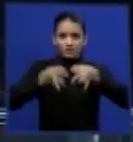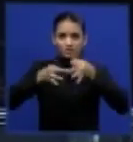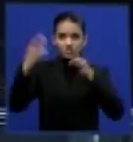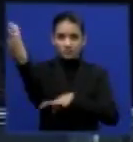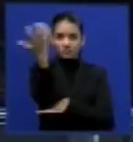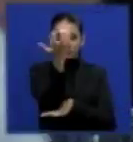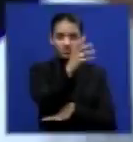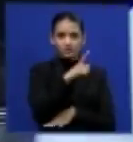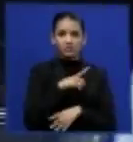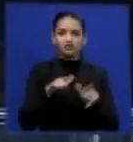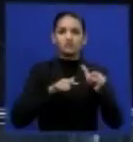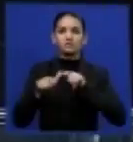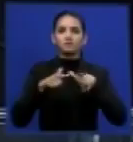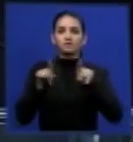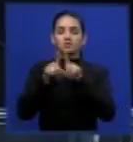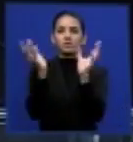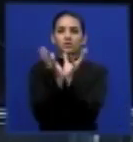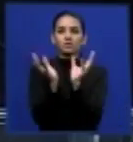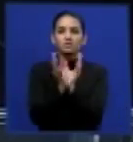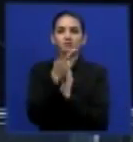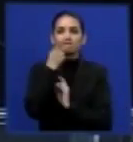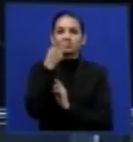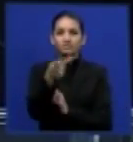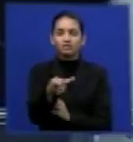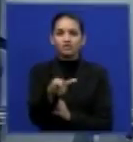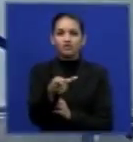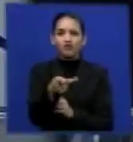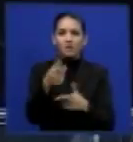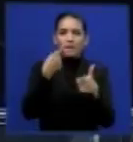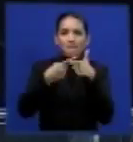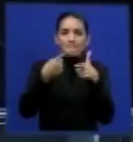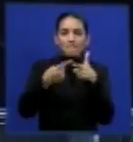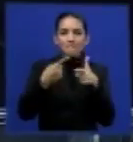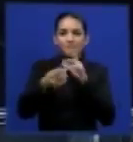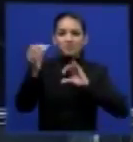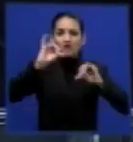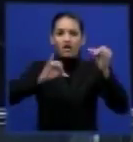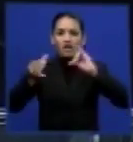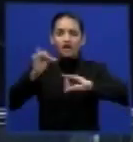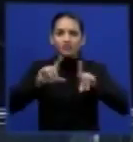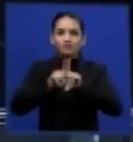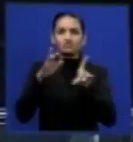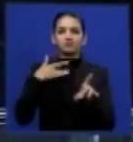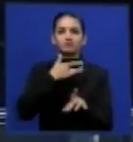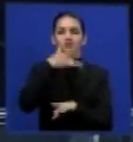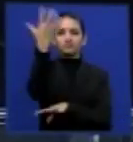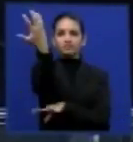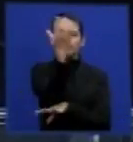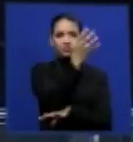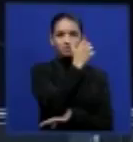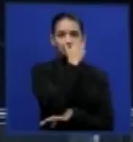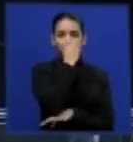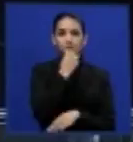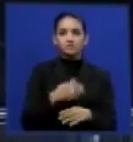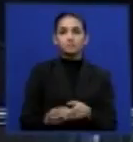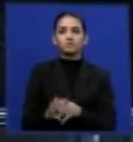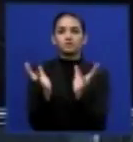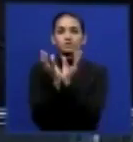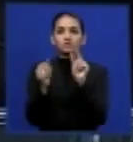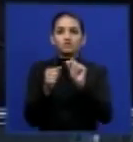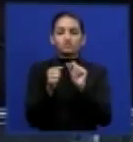eh de trabalho sobre contaminação química e saúde ambiental eh esse grupo desenvolve um trabalho